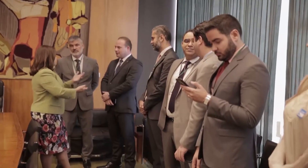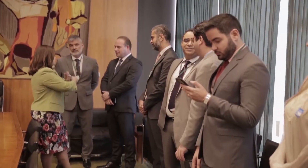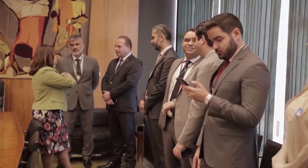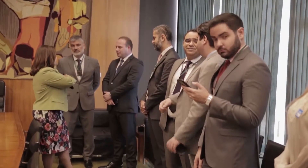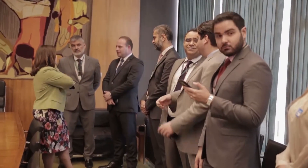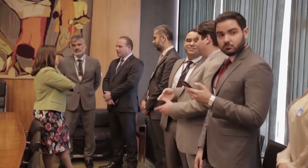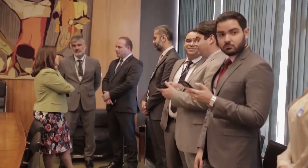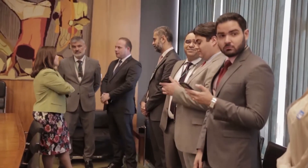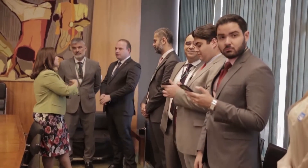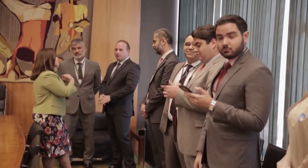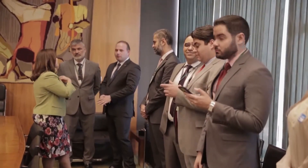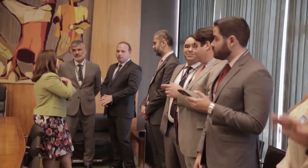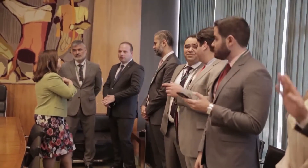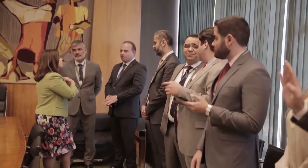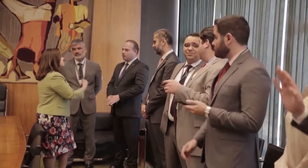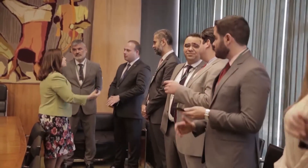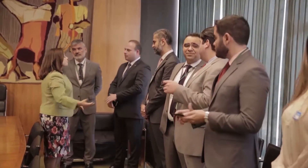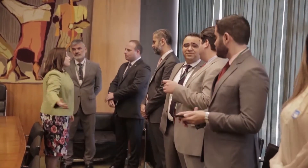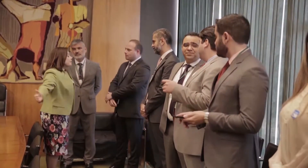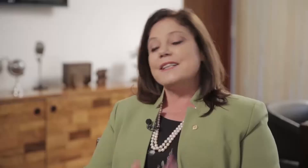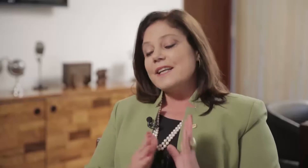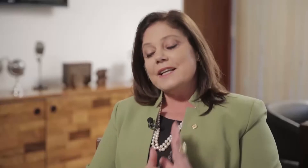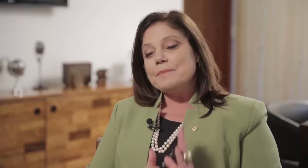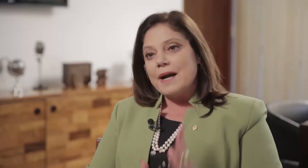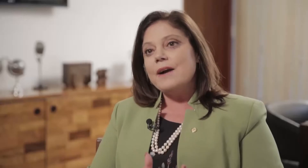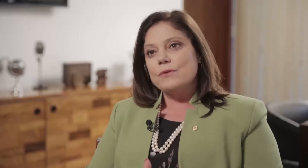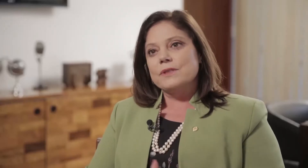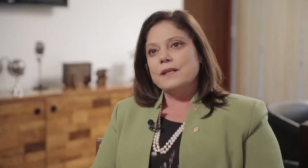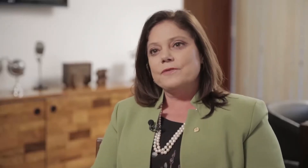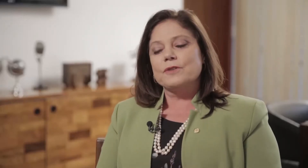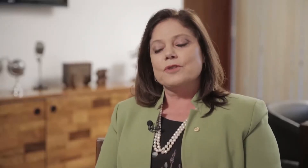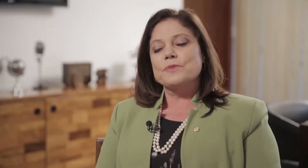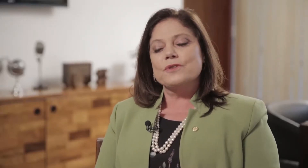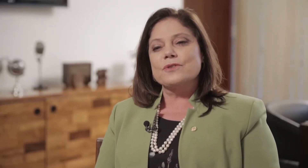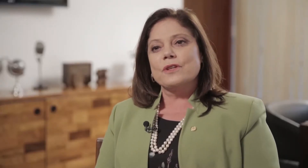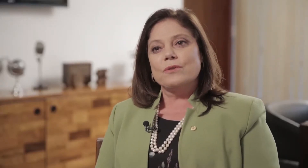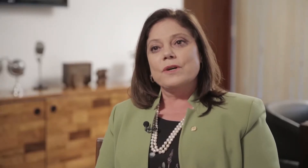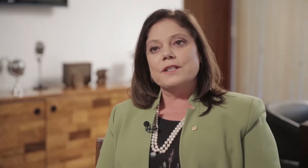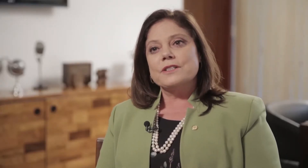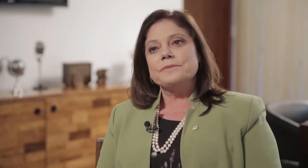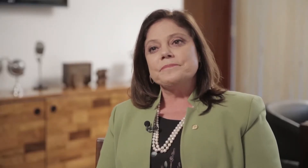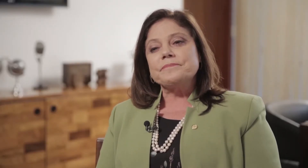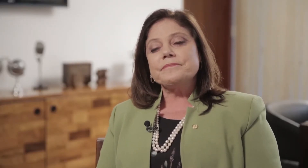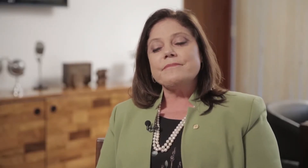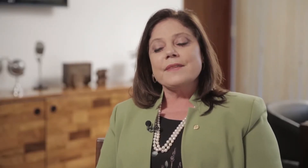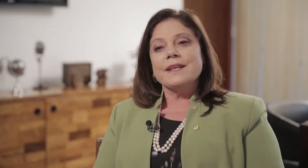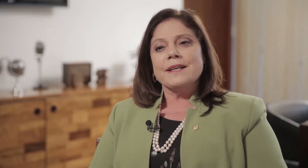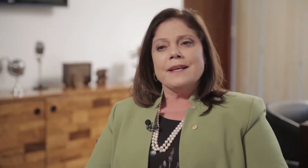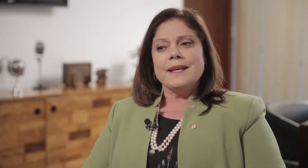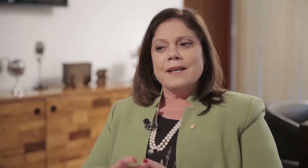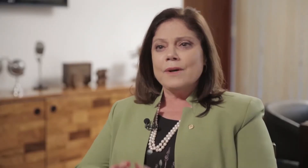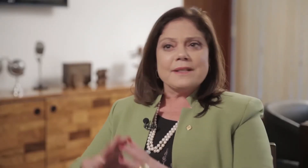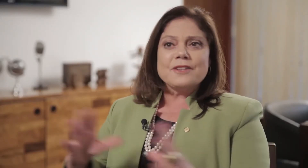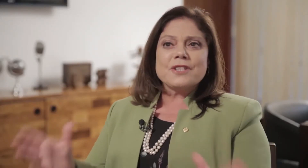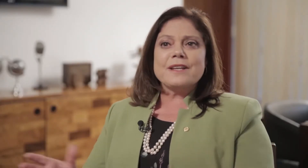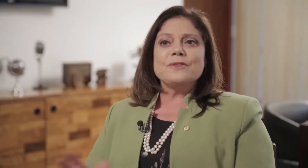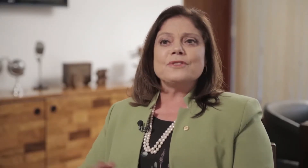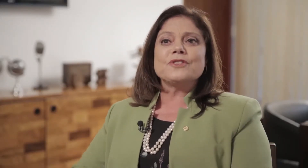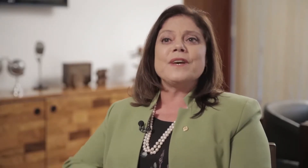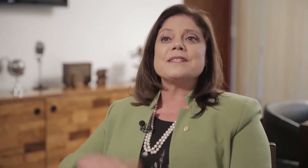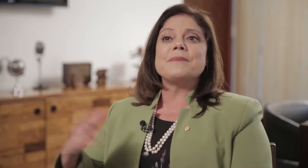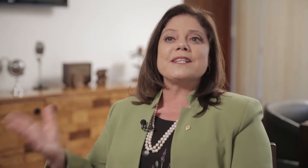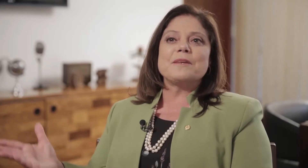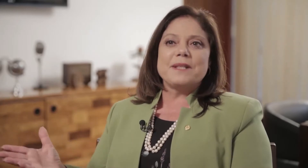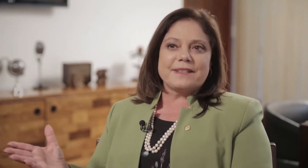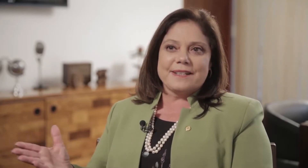e depois eu tive um problema de ordem familiar e naquele marco né que foi 2002 e eu